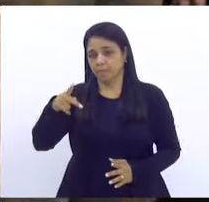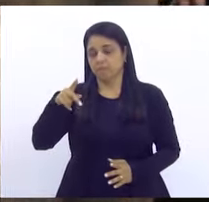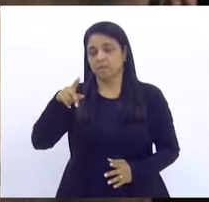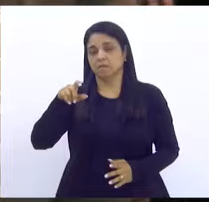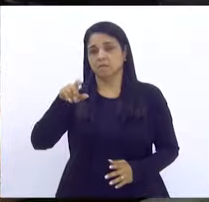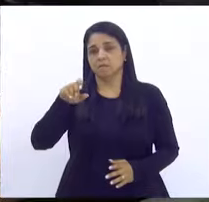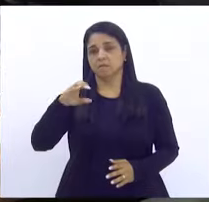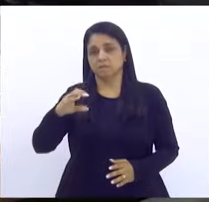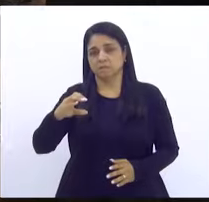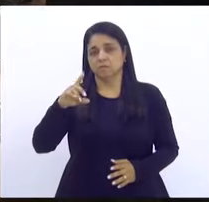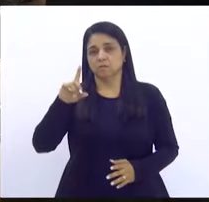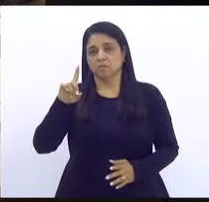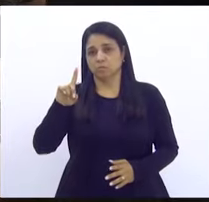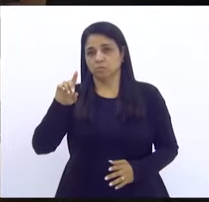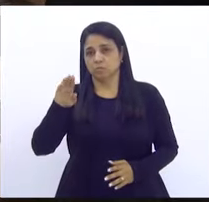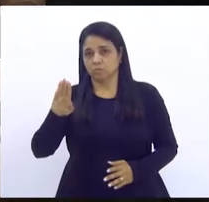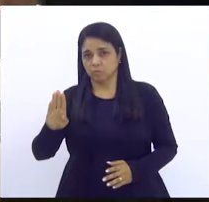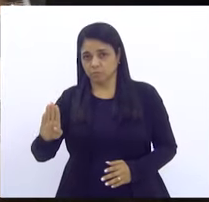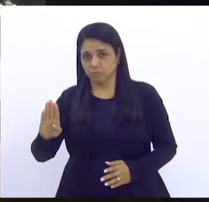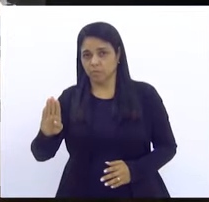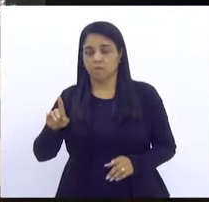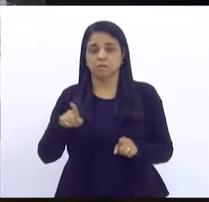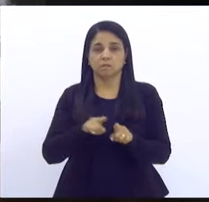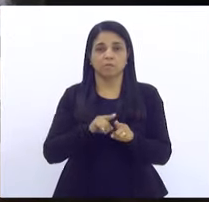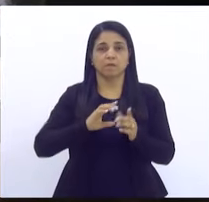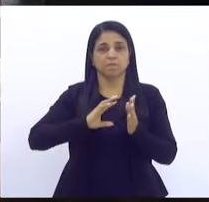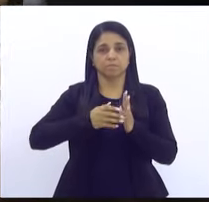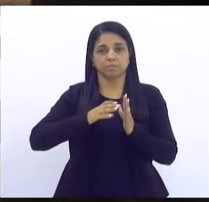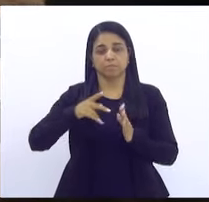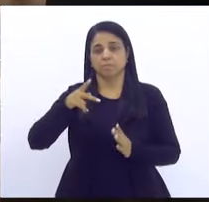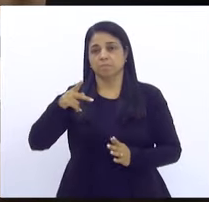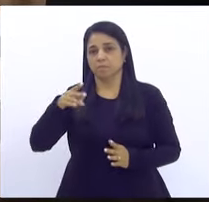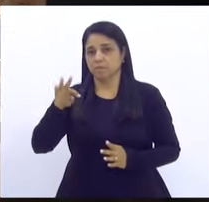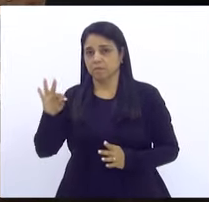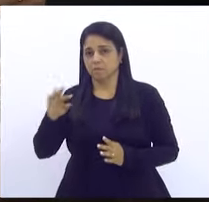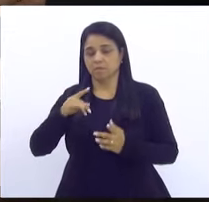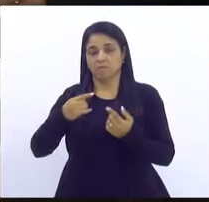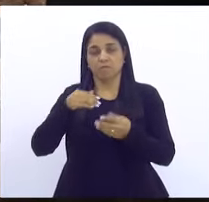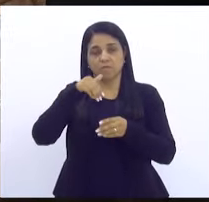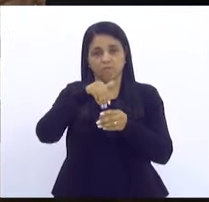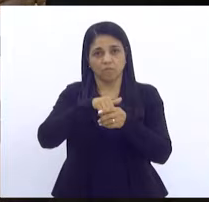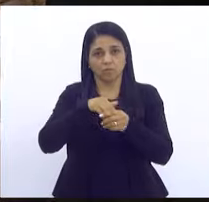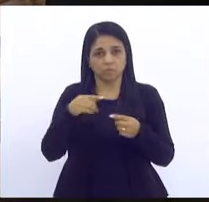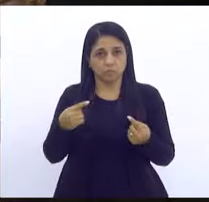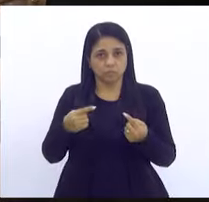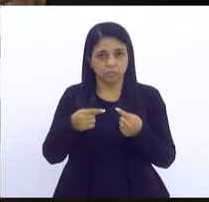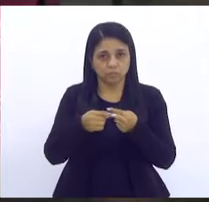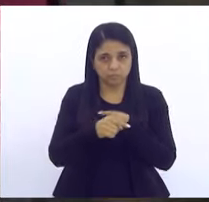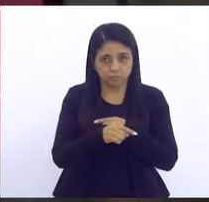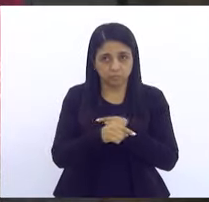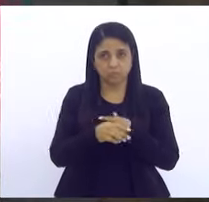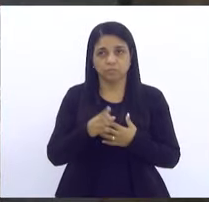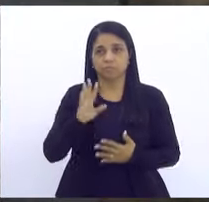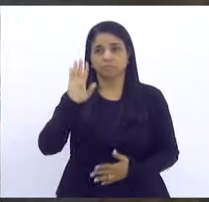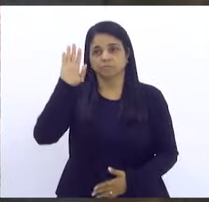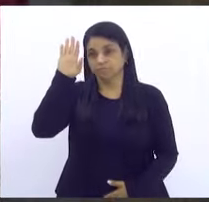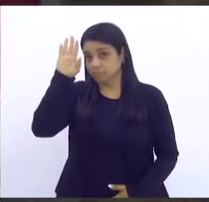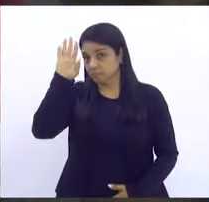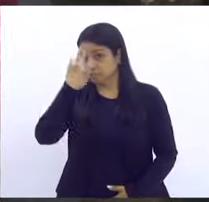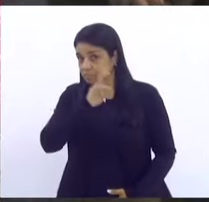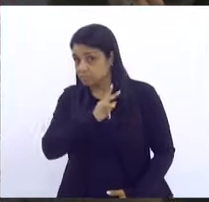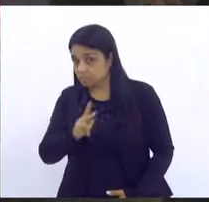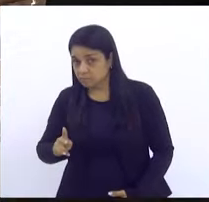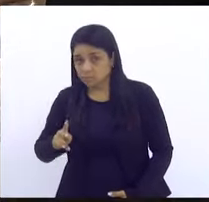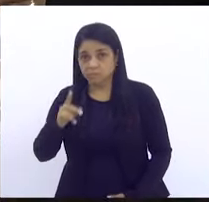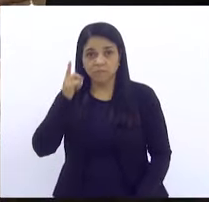PSOL, contrário, e a bancada do PT também, registrando o voto contrário. Presidente, Presidente.